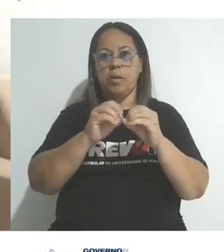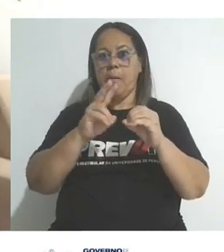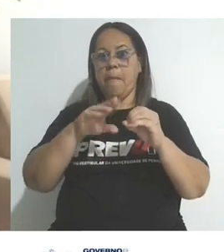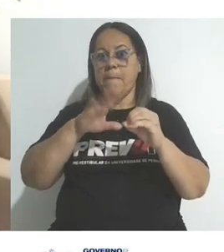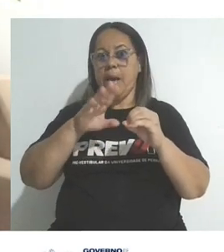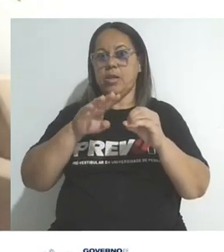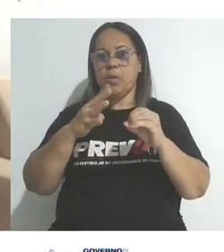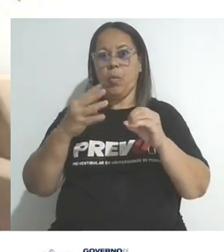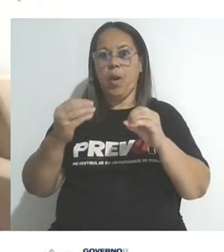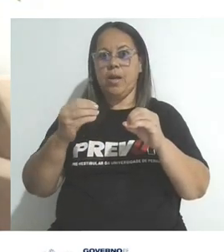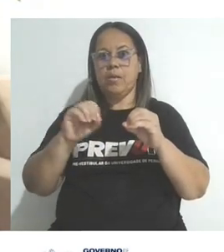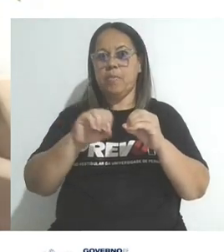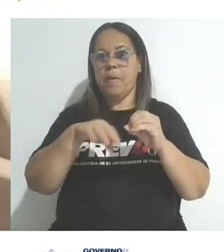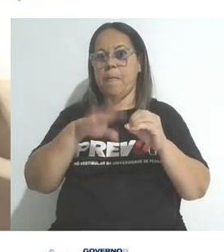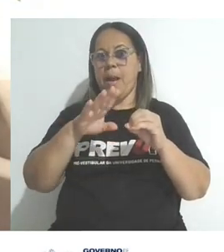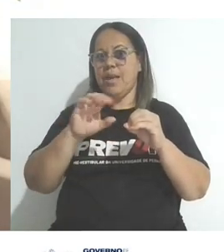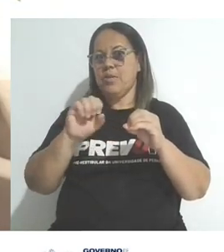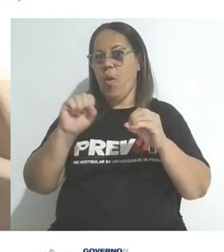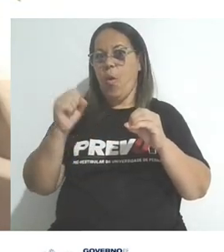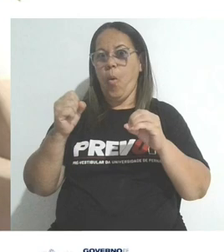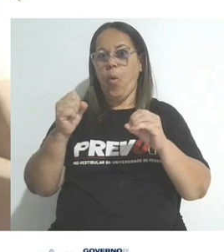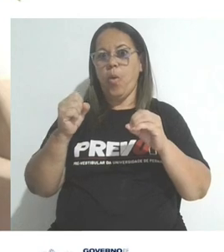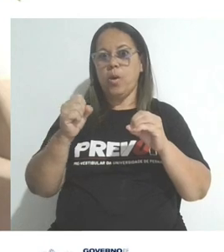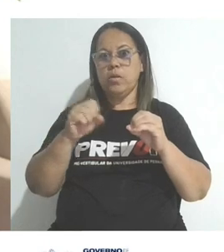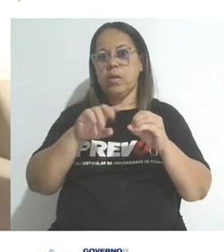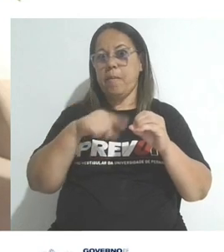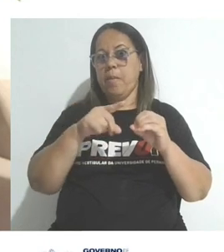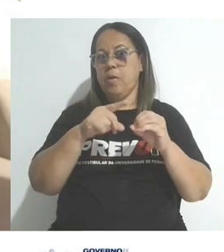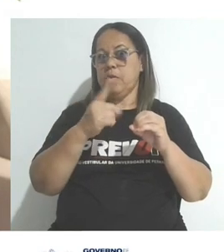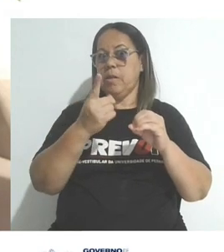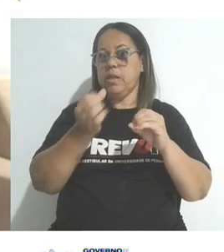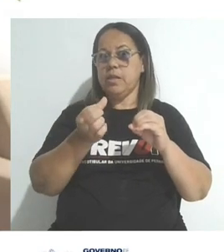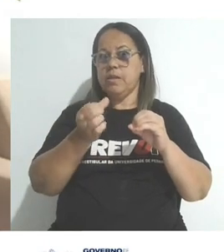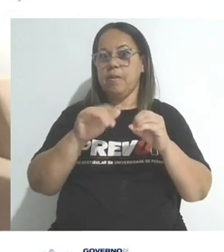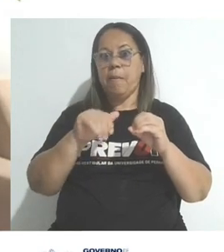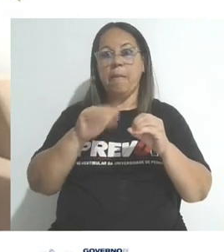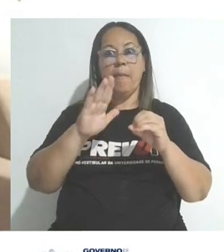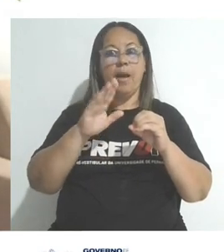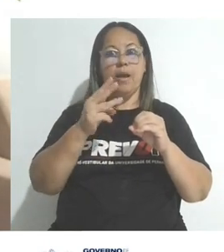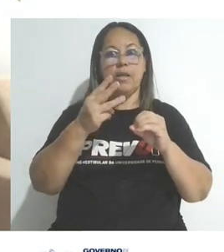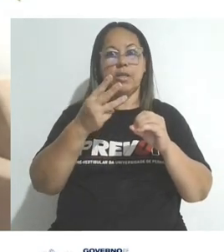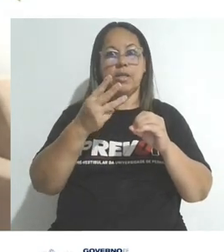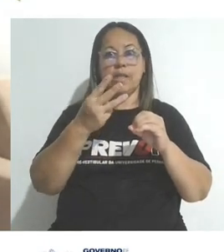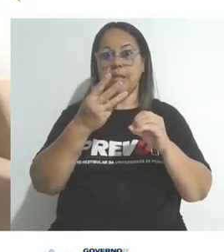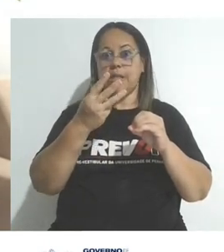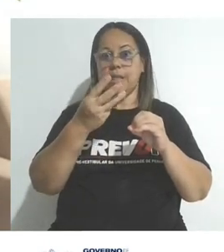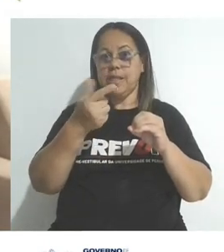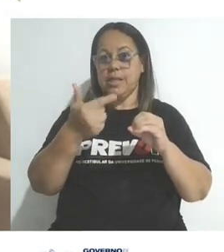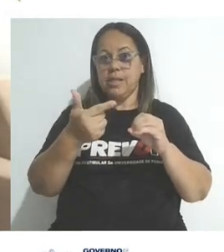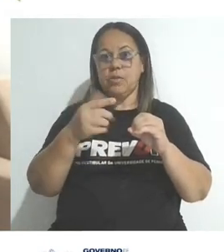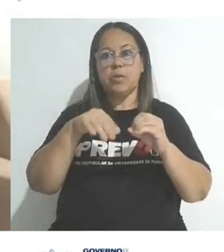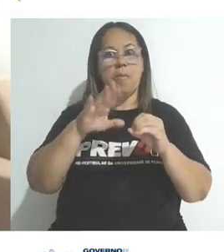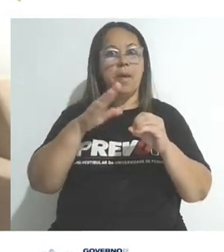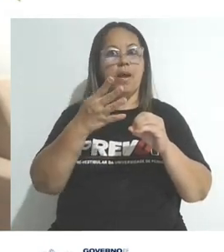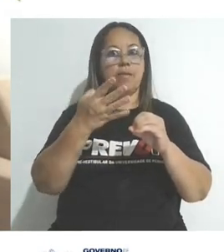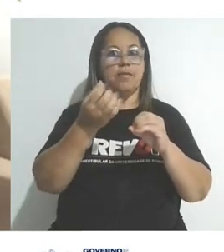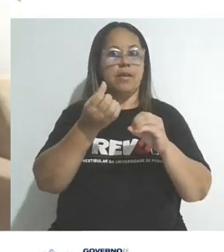4 geram 8, que depois 16, 32, 64 e